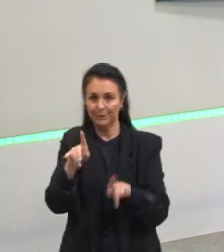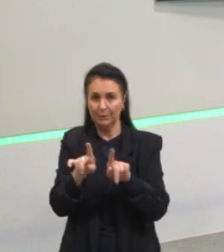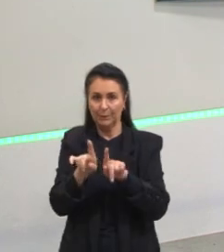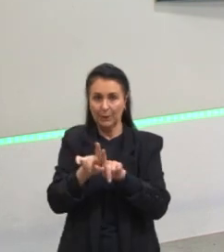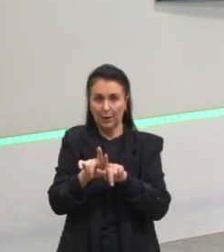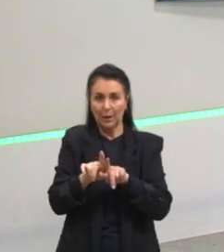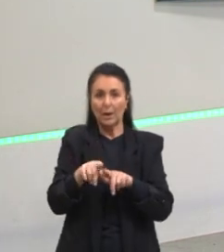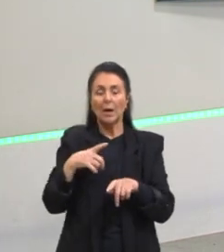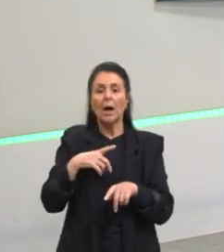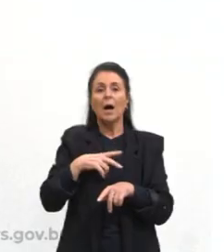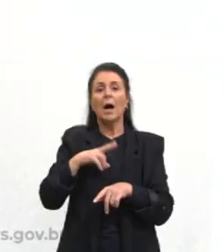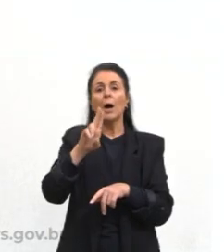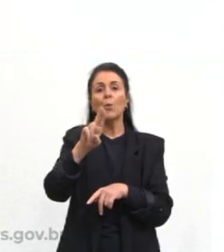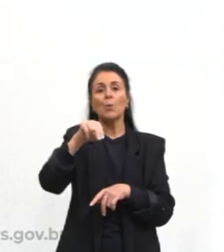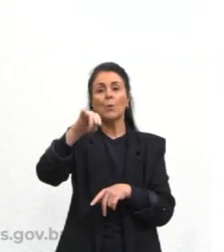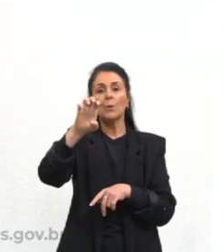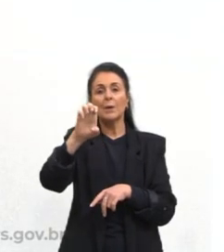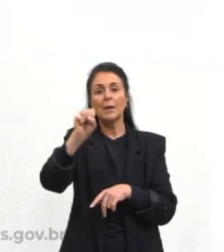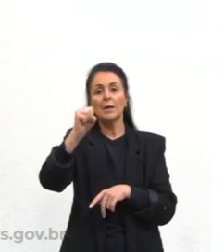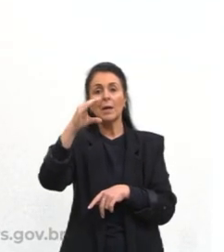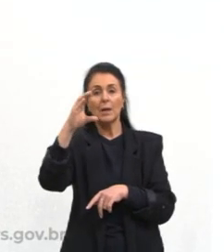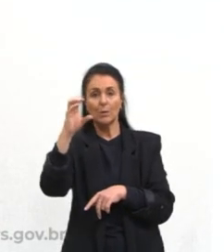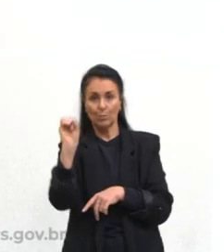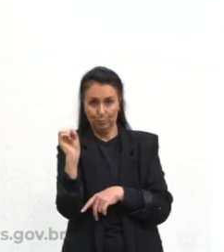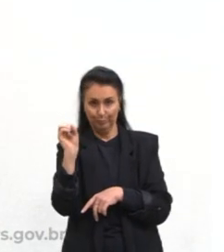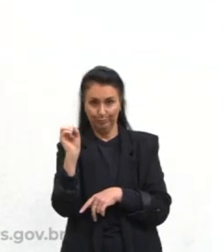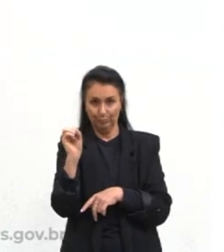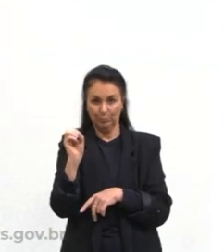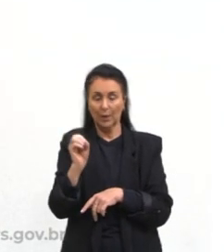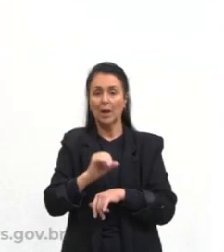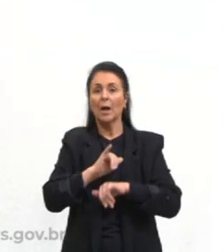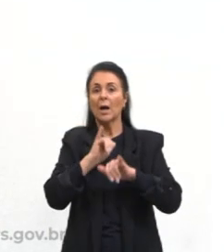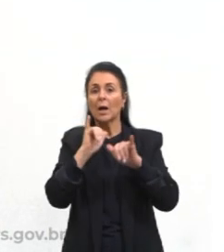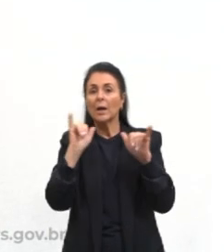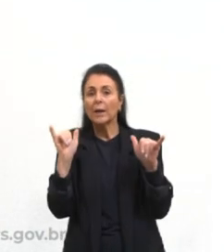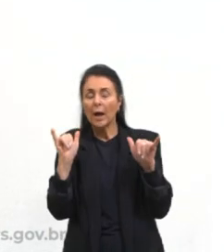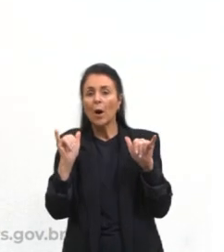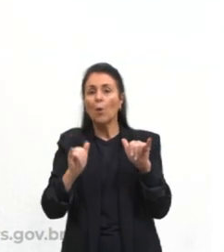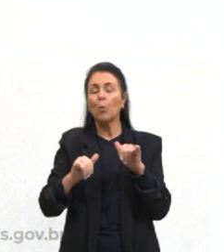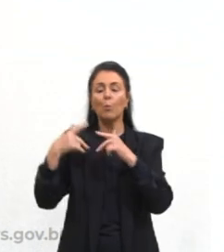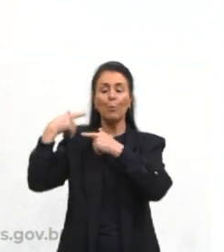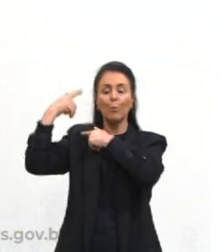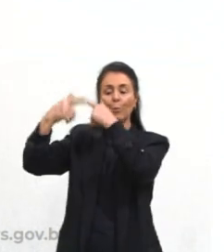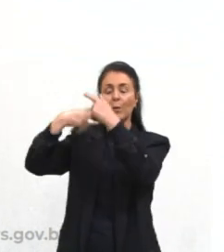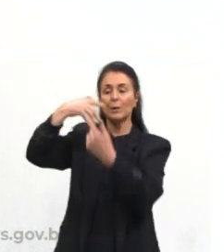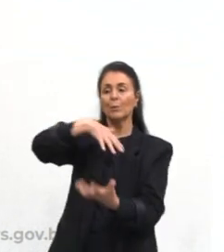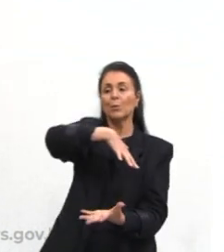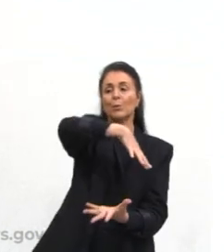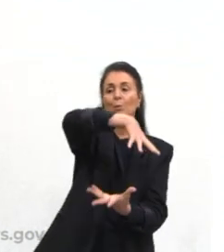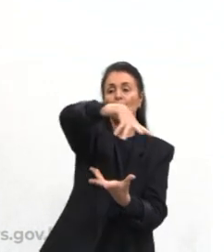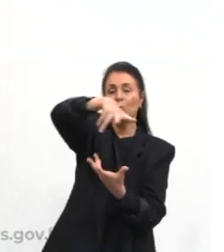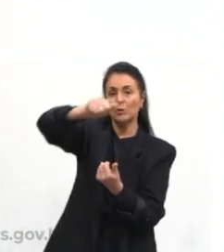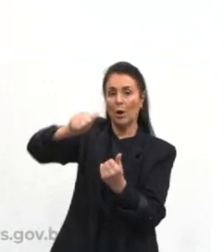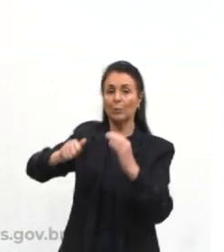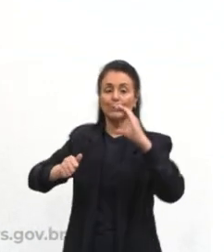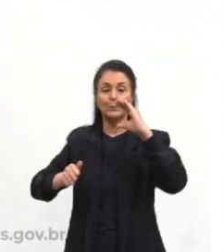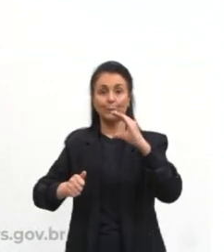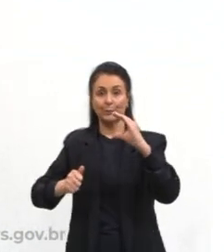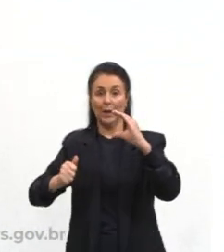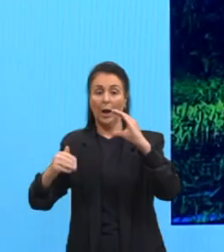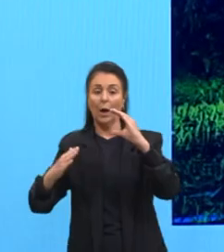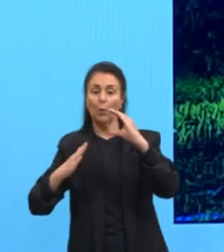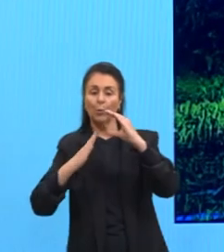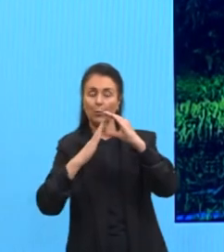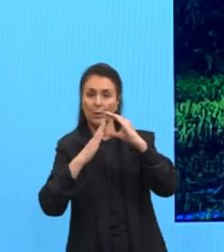considerado pelo mês que tem um patrimônio natural Mundial isso é importante é a reserva da biosfera tá E aí eu trago algumas imagens é todas ela só